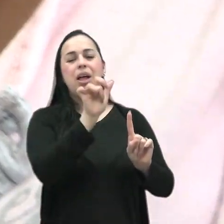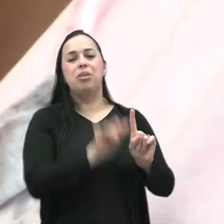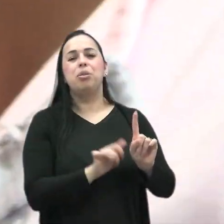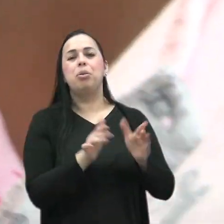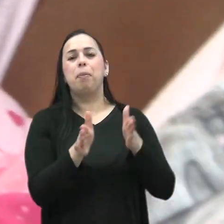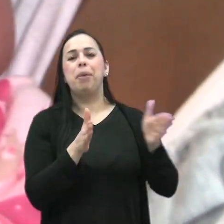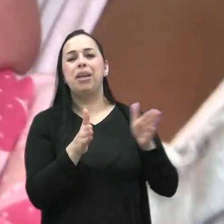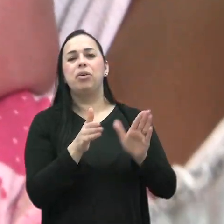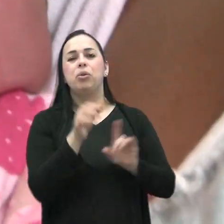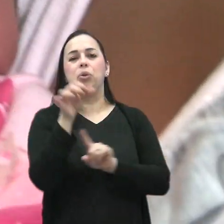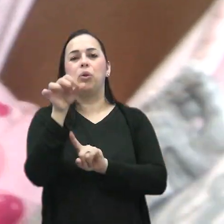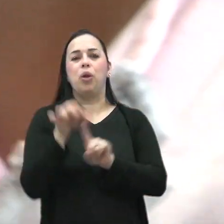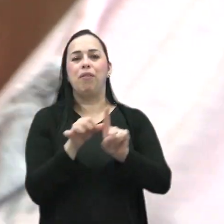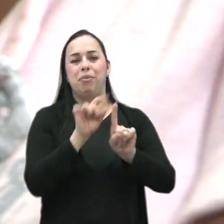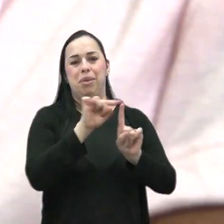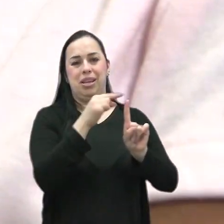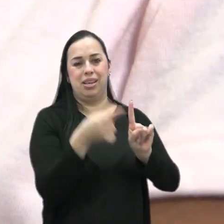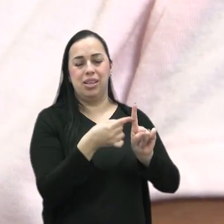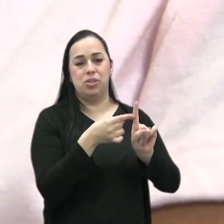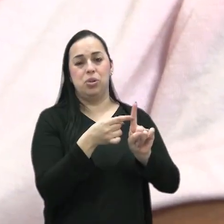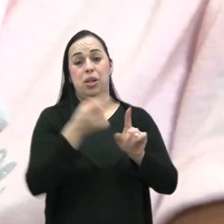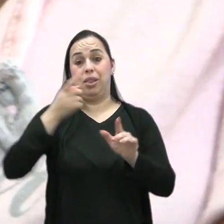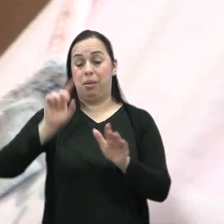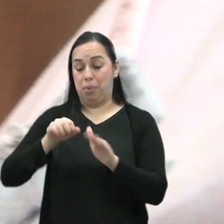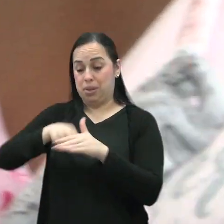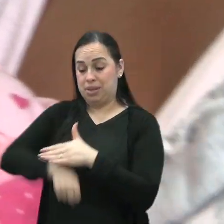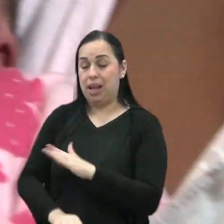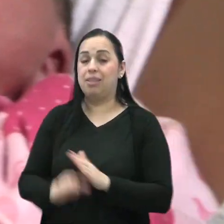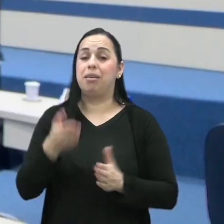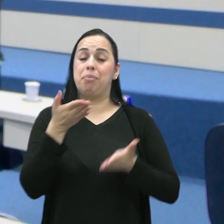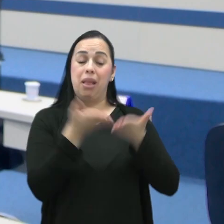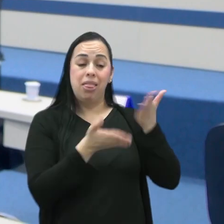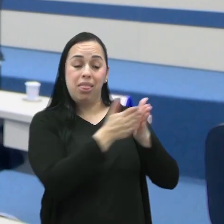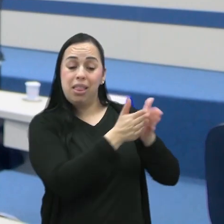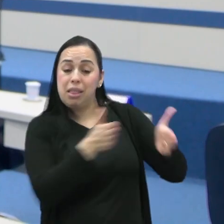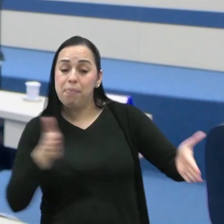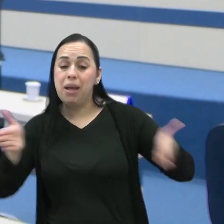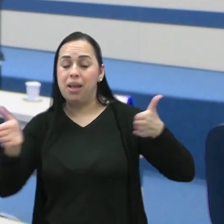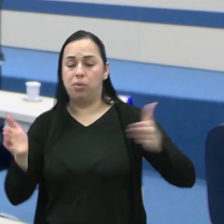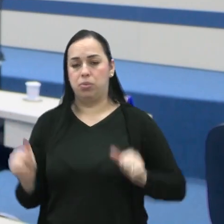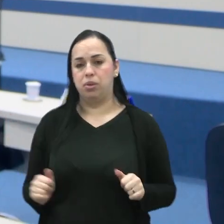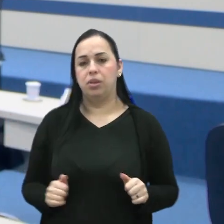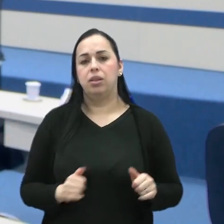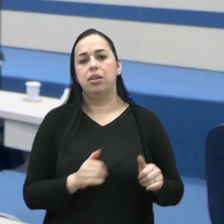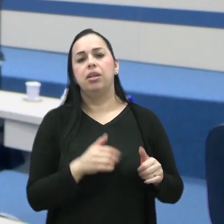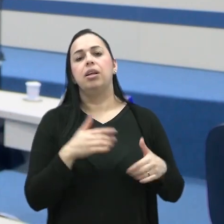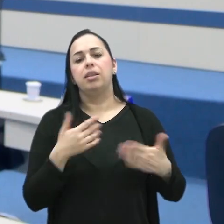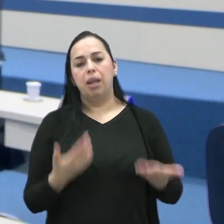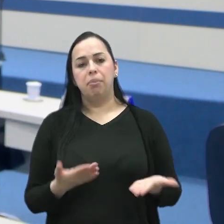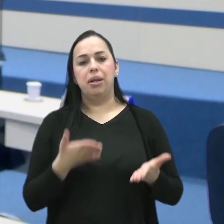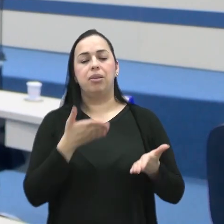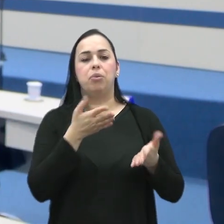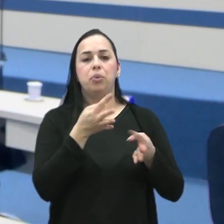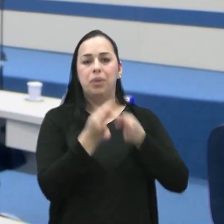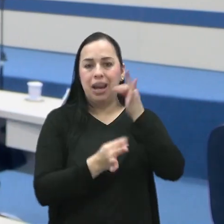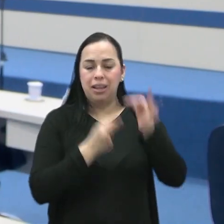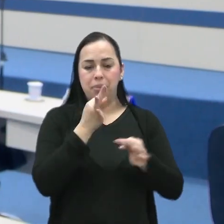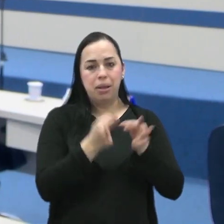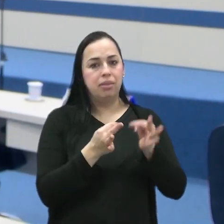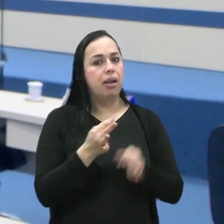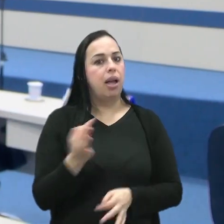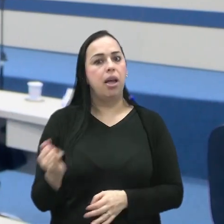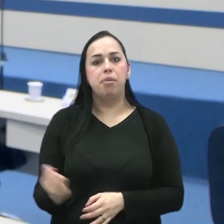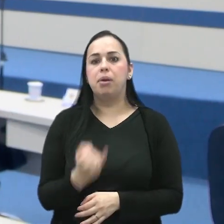mulheres durante a gestação, o parto e o pós-parto. Trabalhar essa questão da saúde mental, ela é